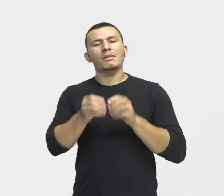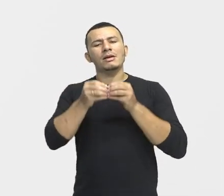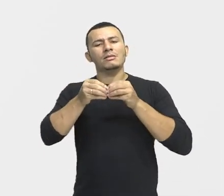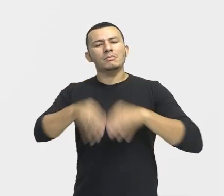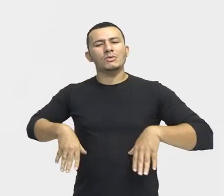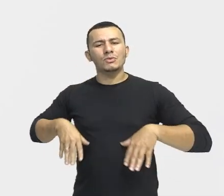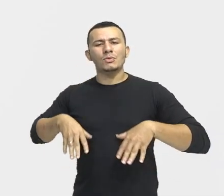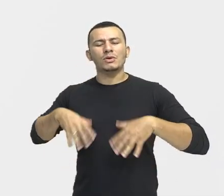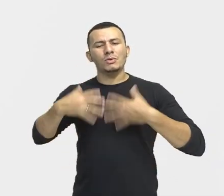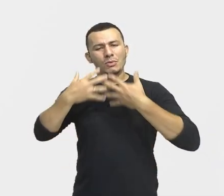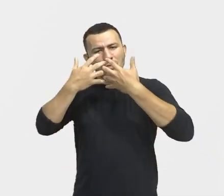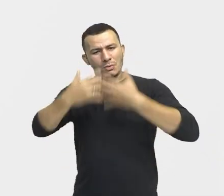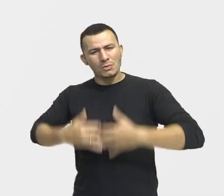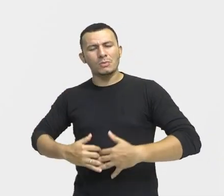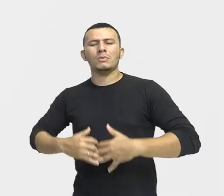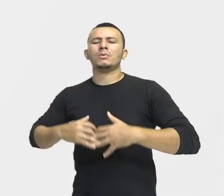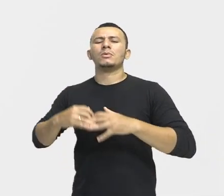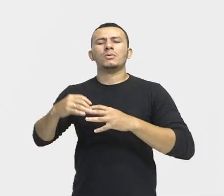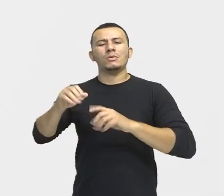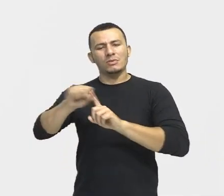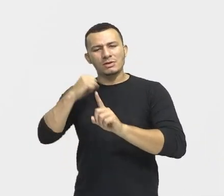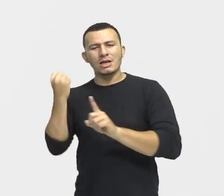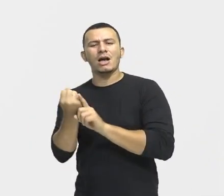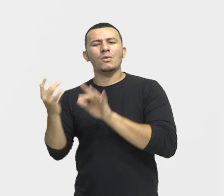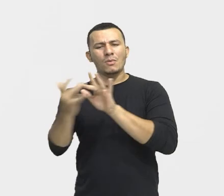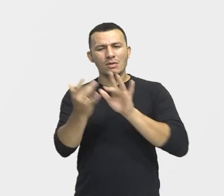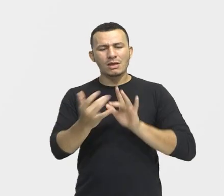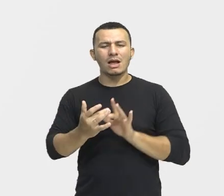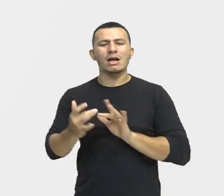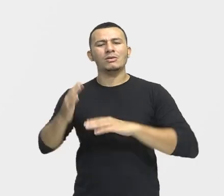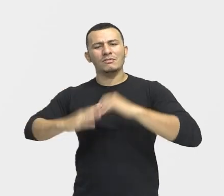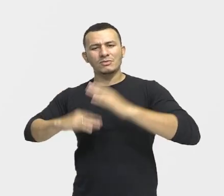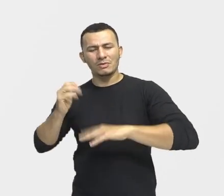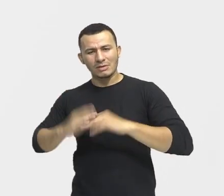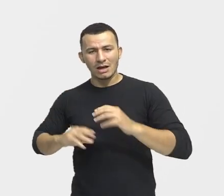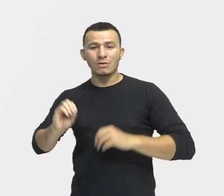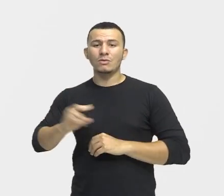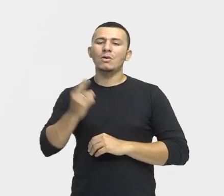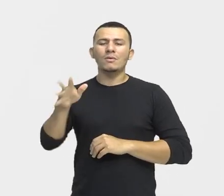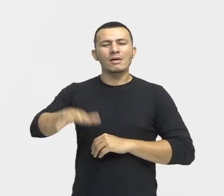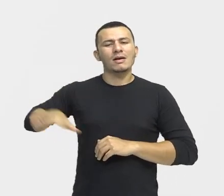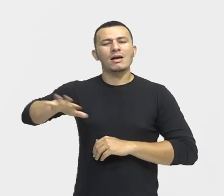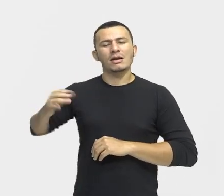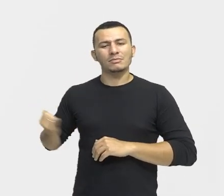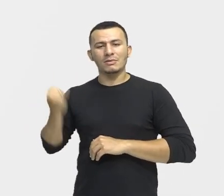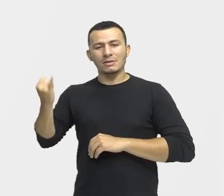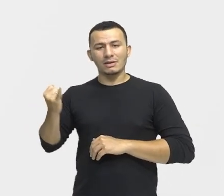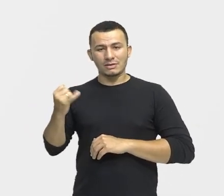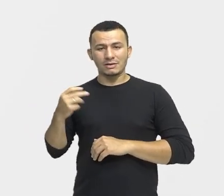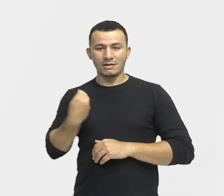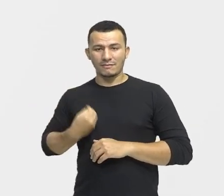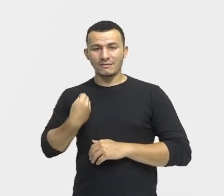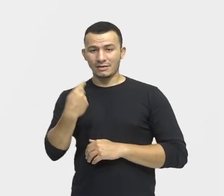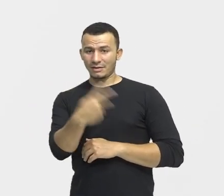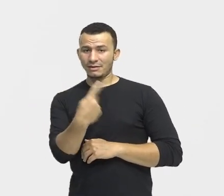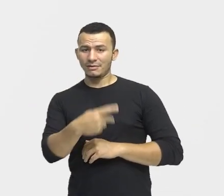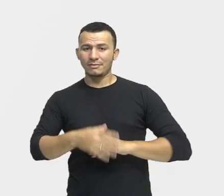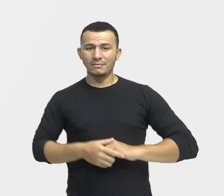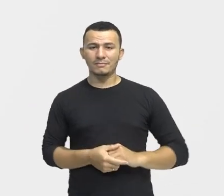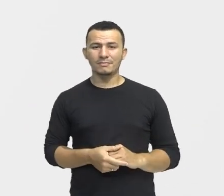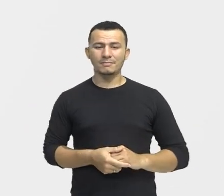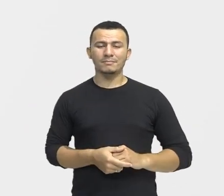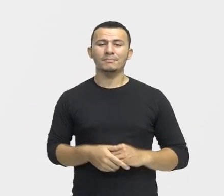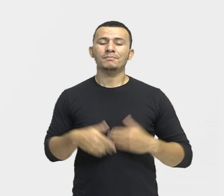no funcionamento social, profissional ou em outras áreas importantes da vida do indivíduo, tá bom? Então,